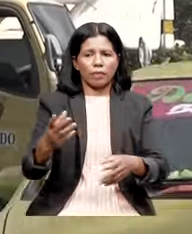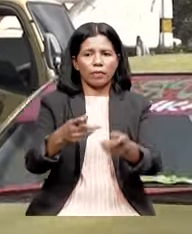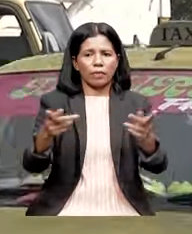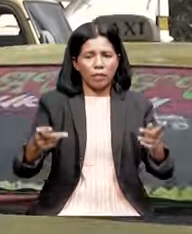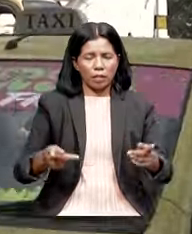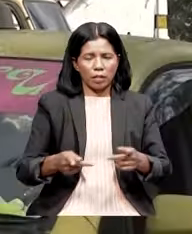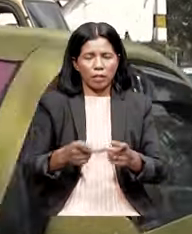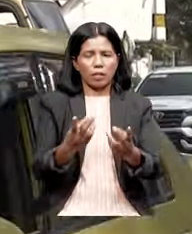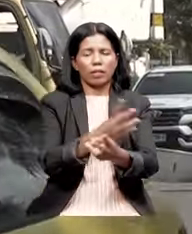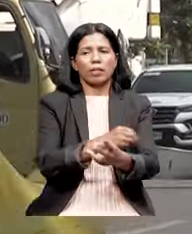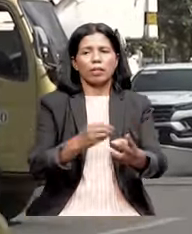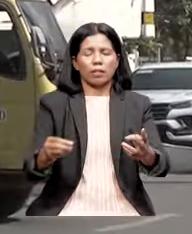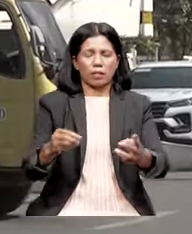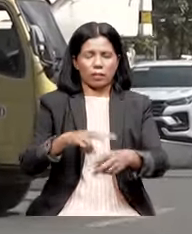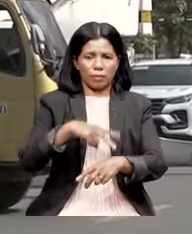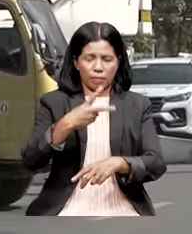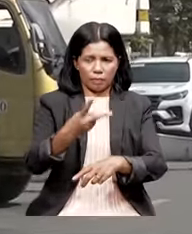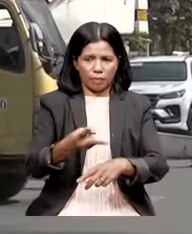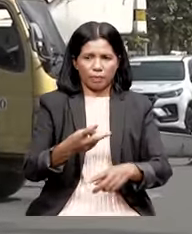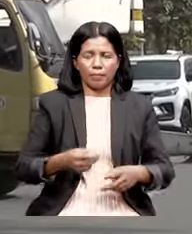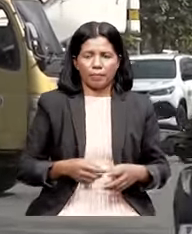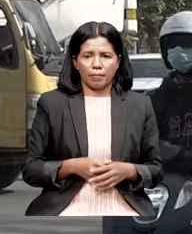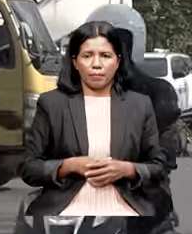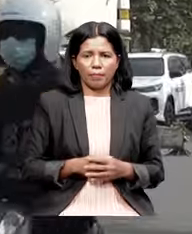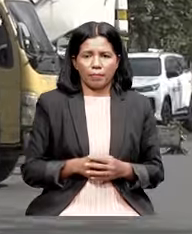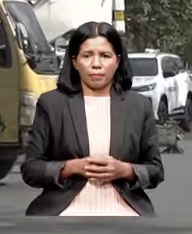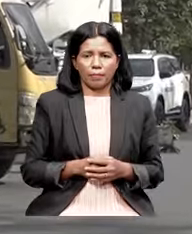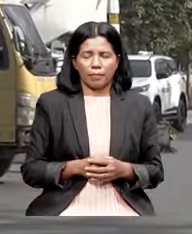no barreira nebe ameaçado mono. Adere Tucimenez, Marito da Costa, Diamen.